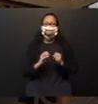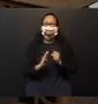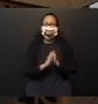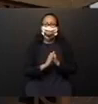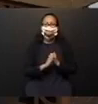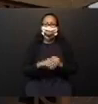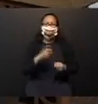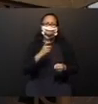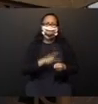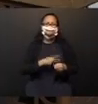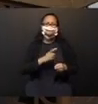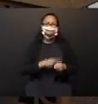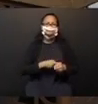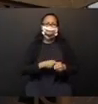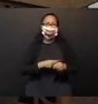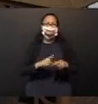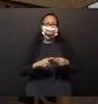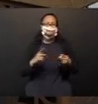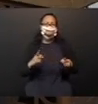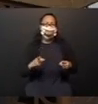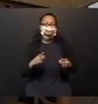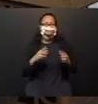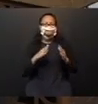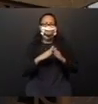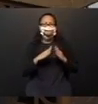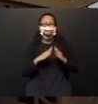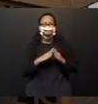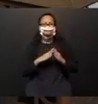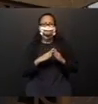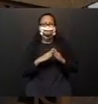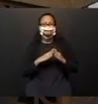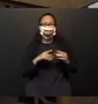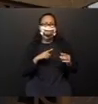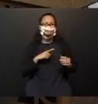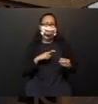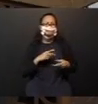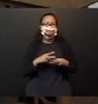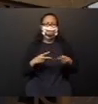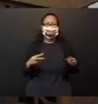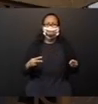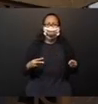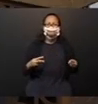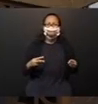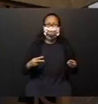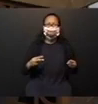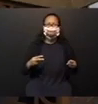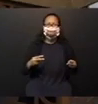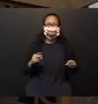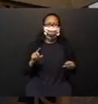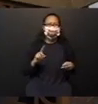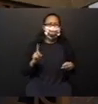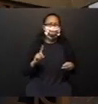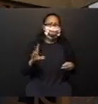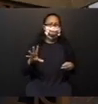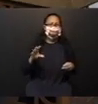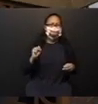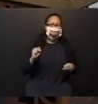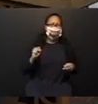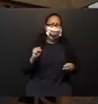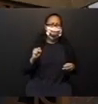concreta. Mas em casa, eu pensava assim, mas e tem coisa que a gente não consegue pegar e tem nome? O